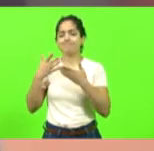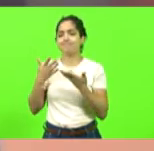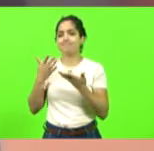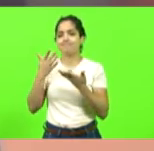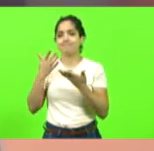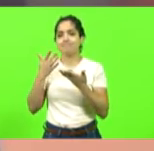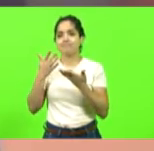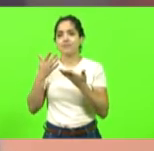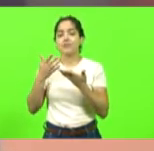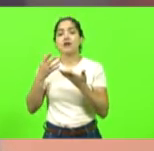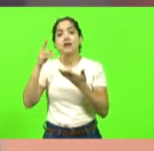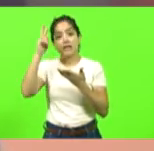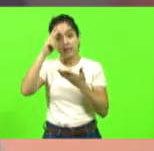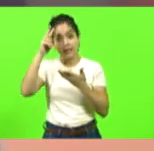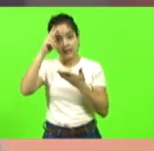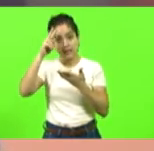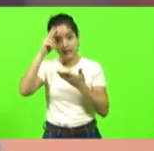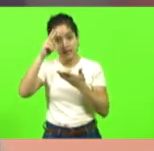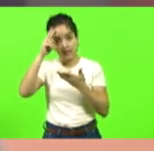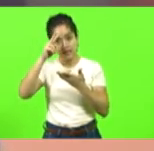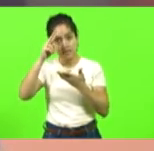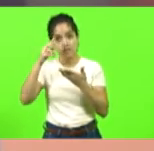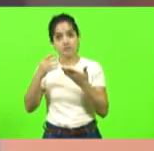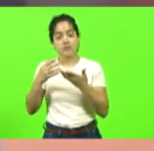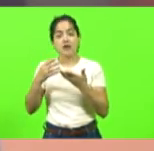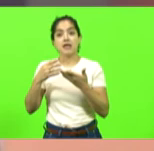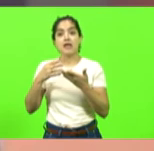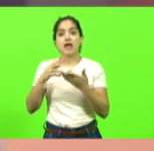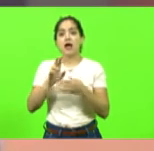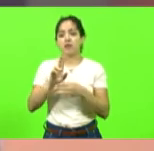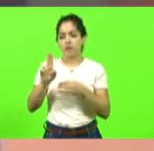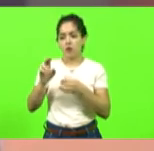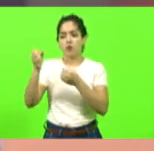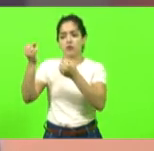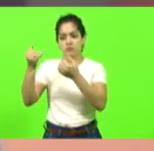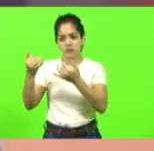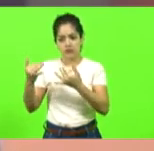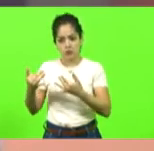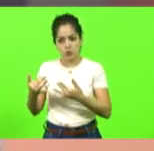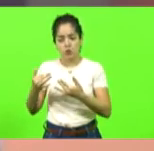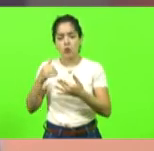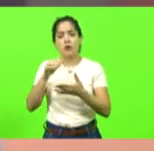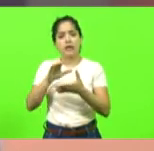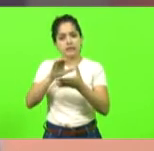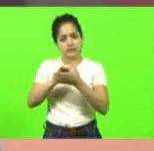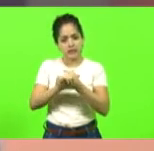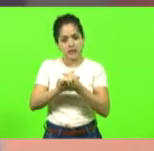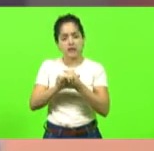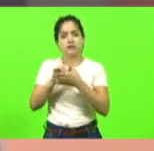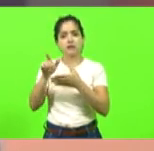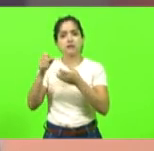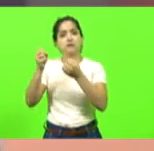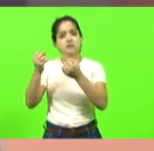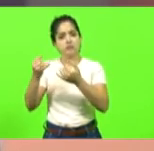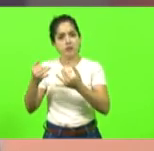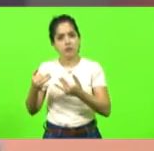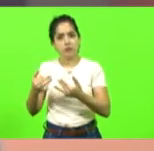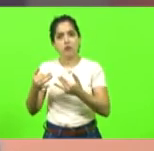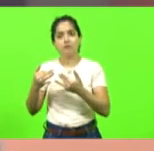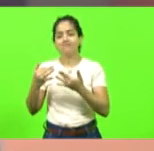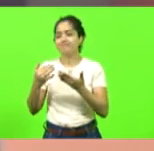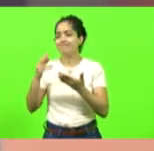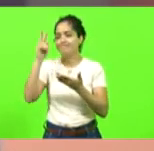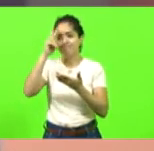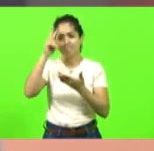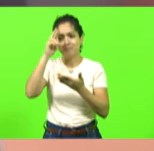disse: "Você lembra? Eu sou fulana de tal, esposa de fulano de tal." E eu disse: "Olha, não ia